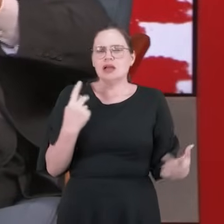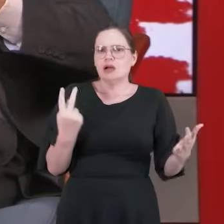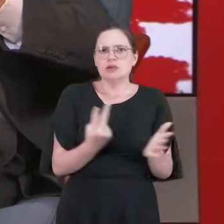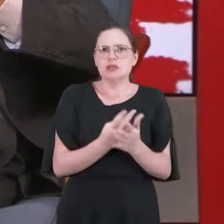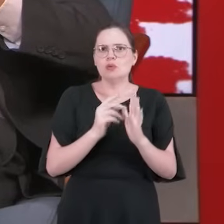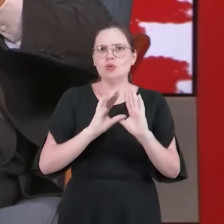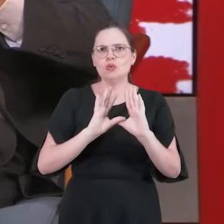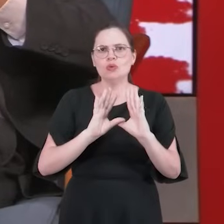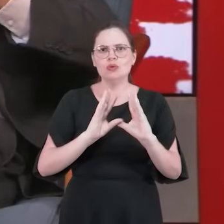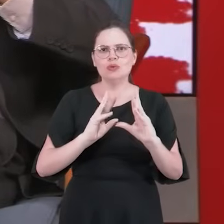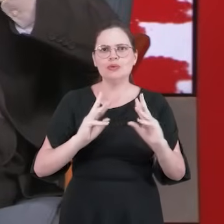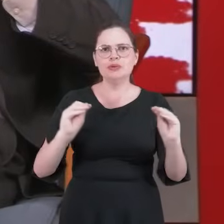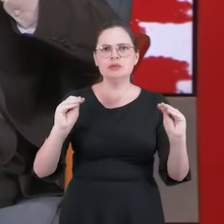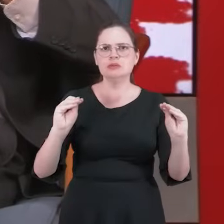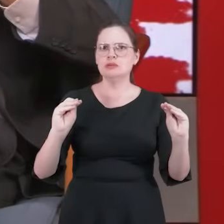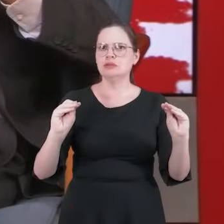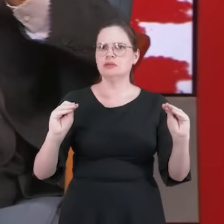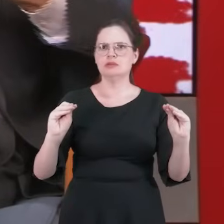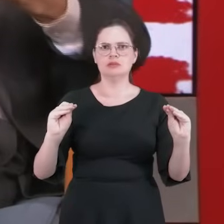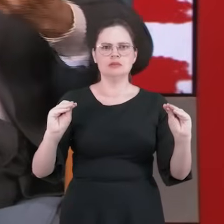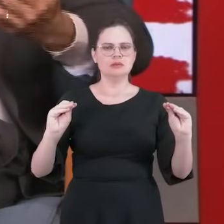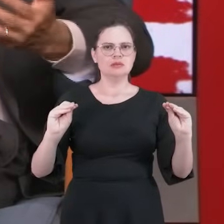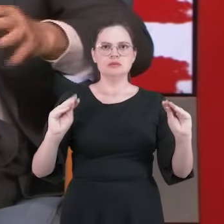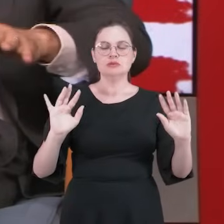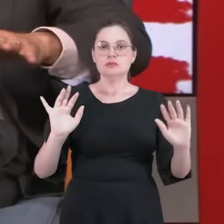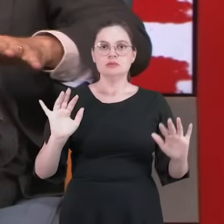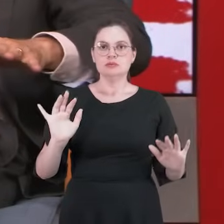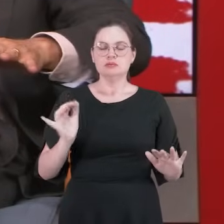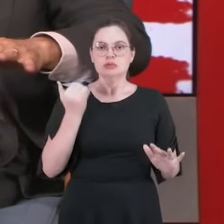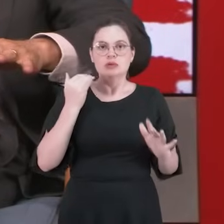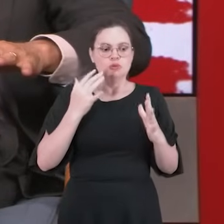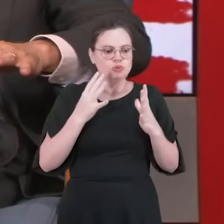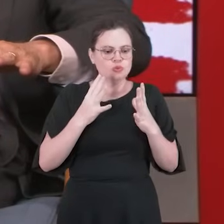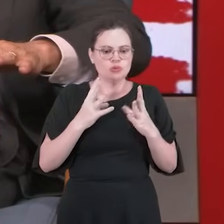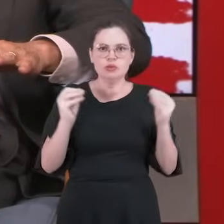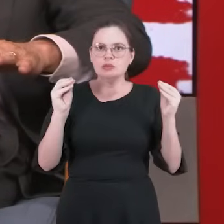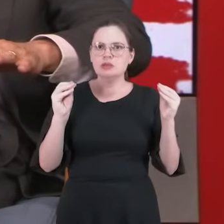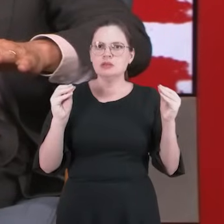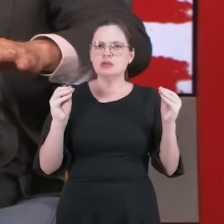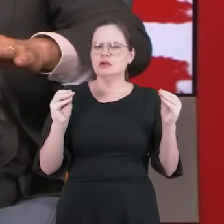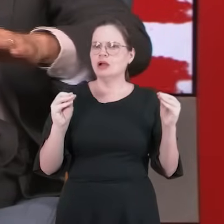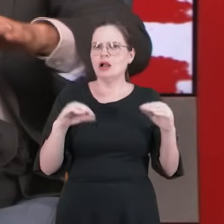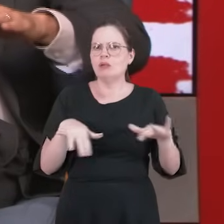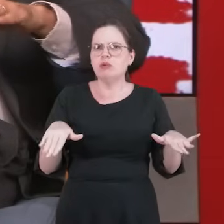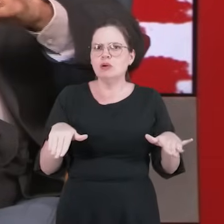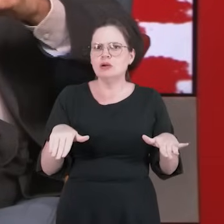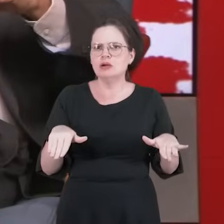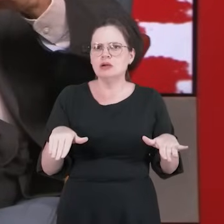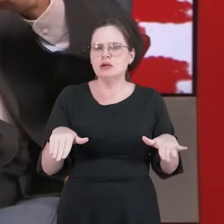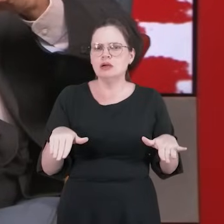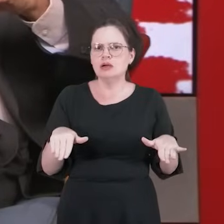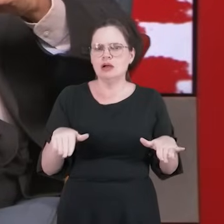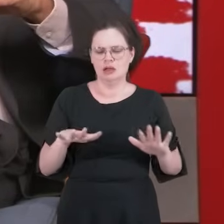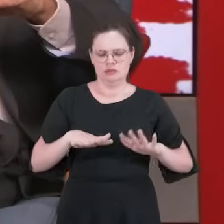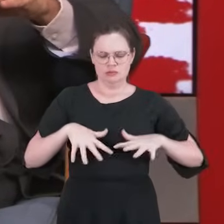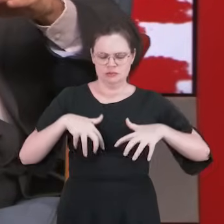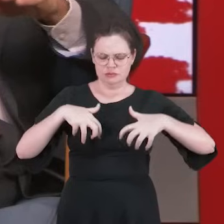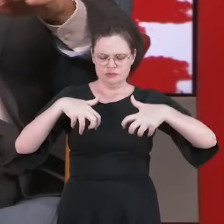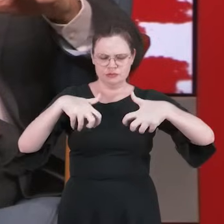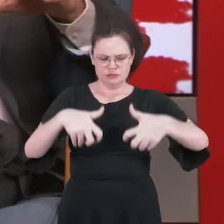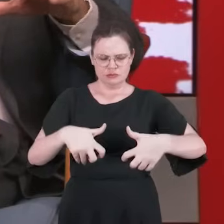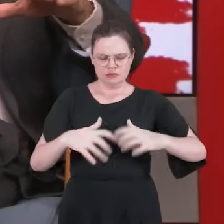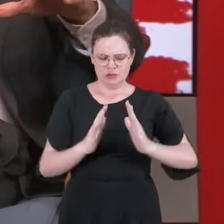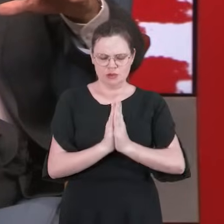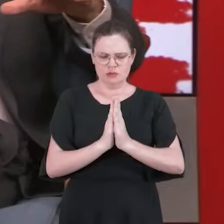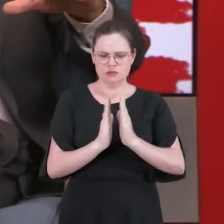aconteciam, de uma forma surpreendente desapareceram. A igreja de